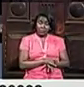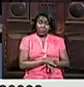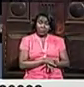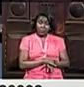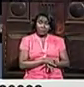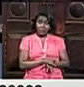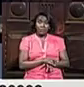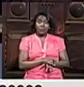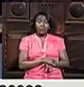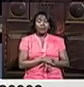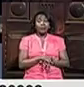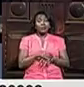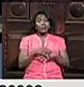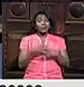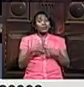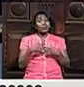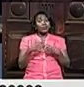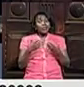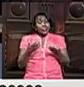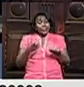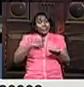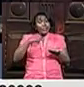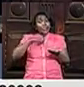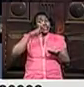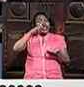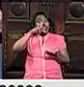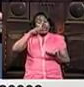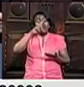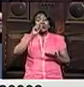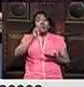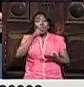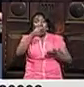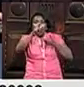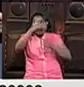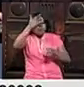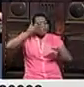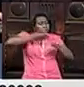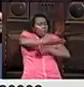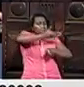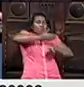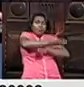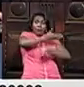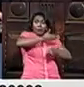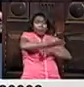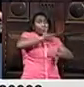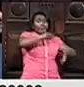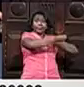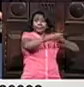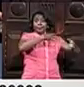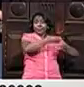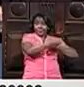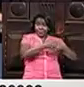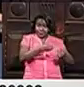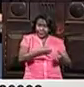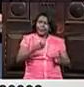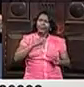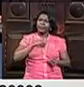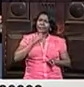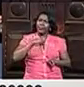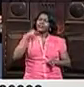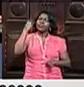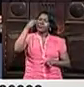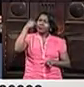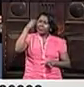ainda submetidas ao risco de uma invasão. Já temos a experiência